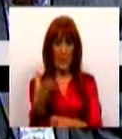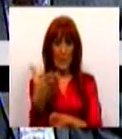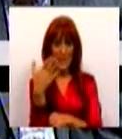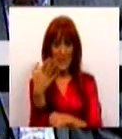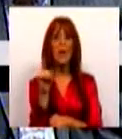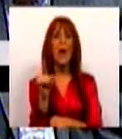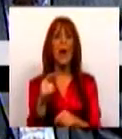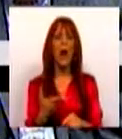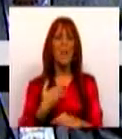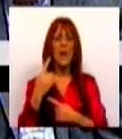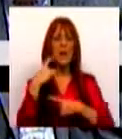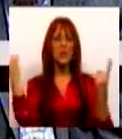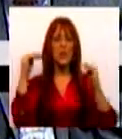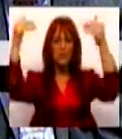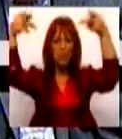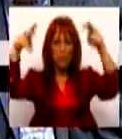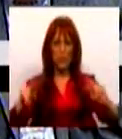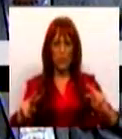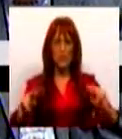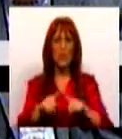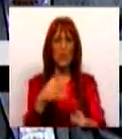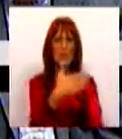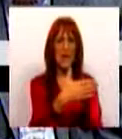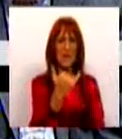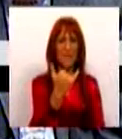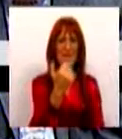2017, a dívida pública já baixou para